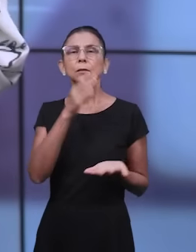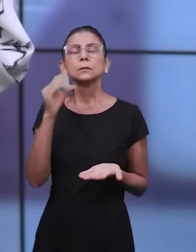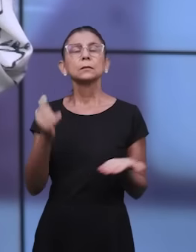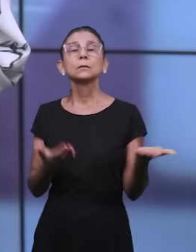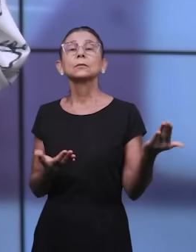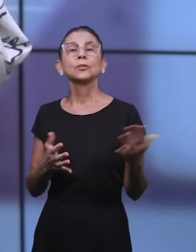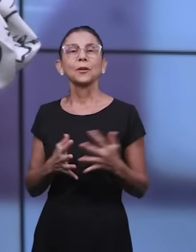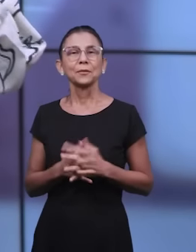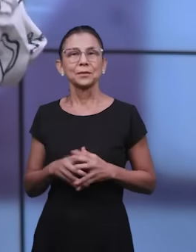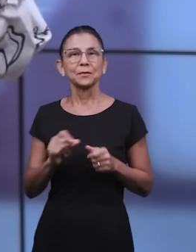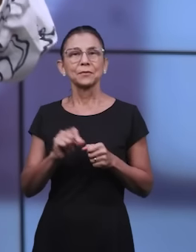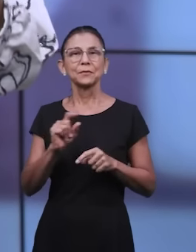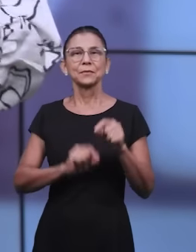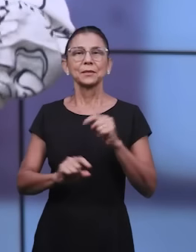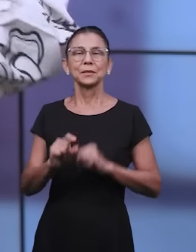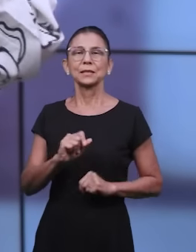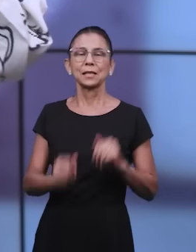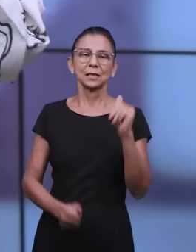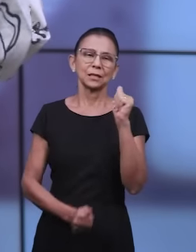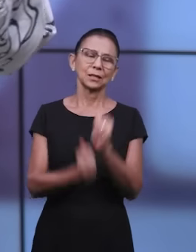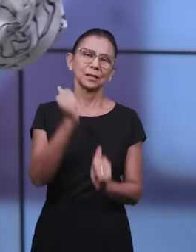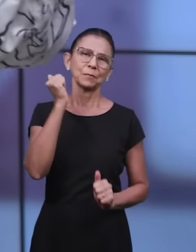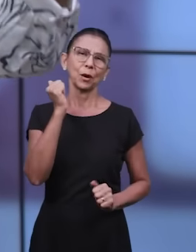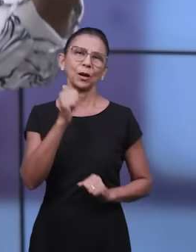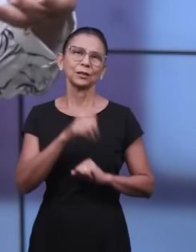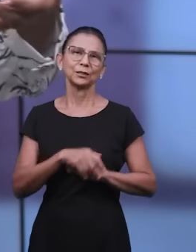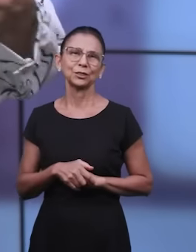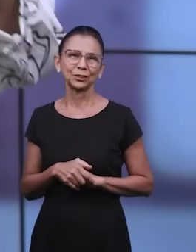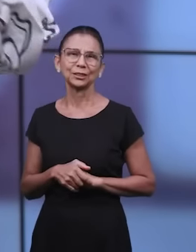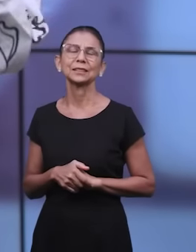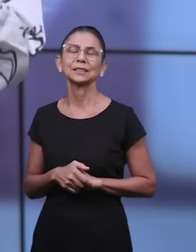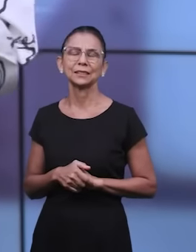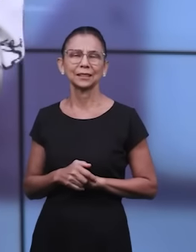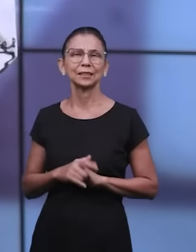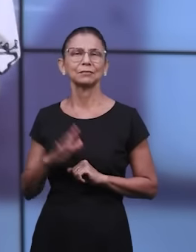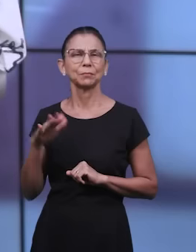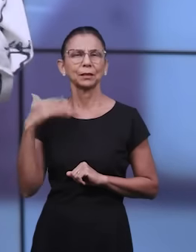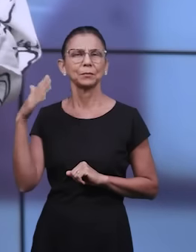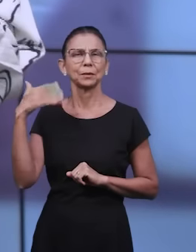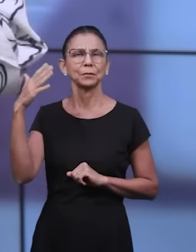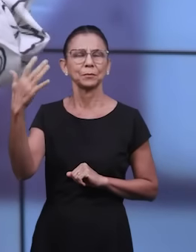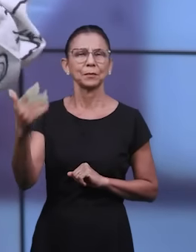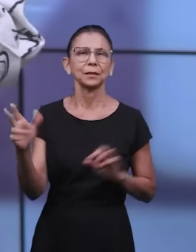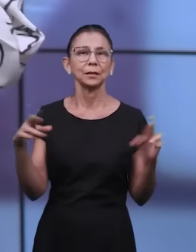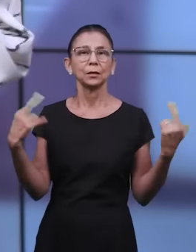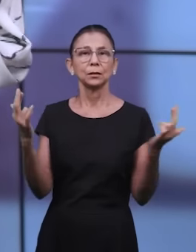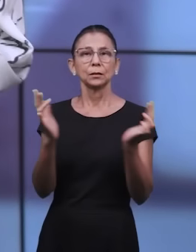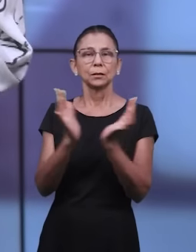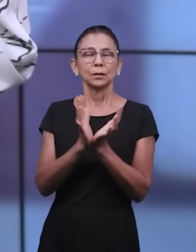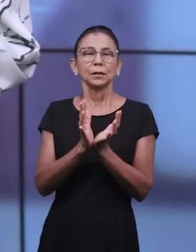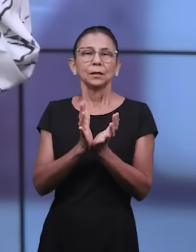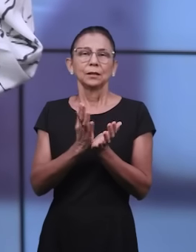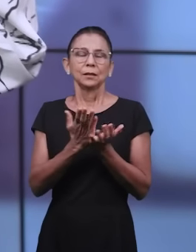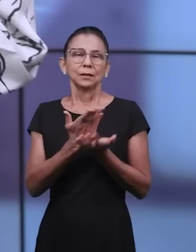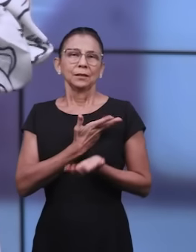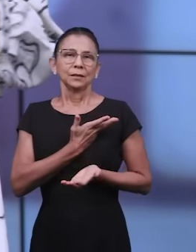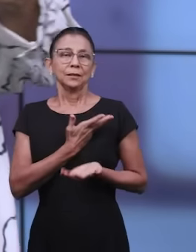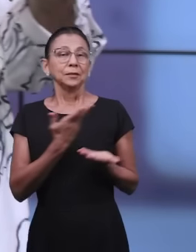e jovens? Podemos fazer atividades esportivas e jogos com uma frequência maior, reunindo o seu grupo de